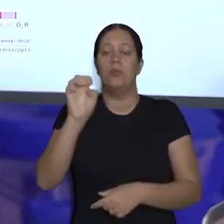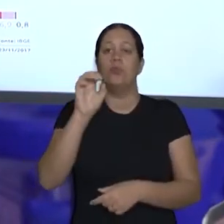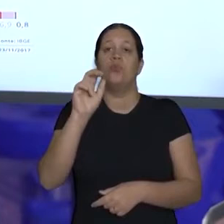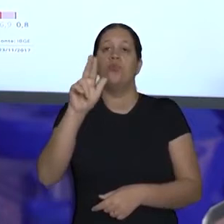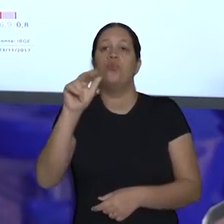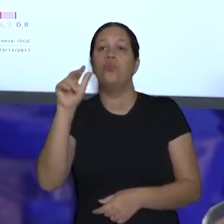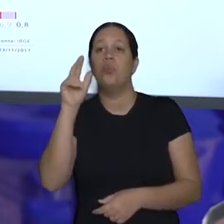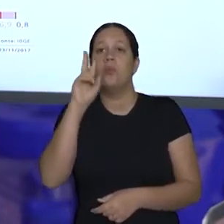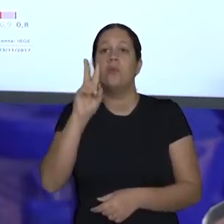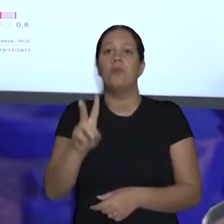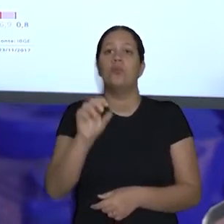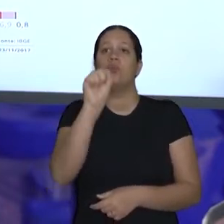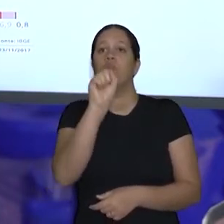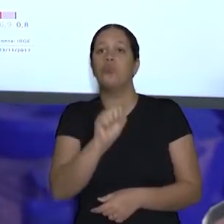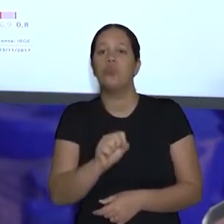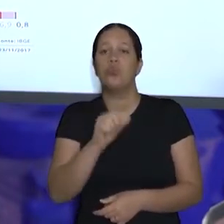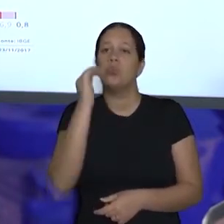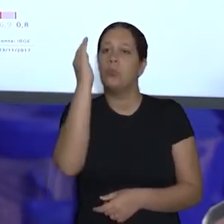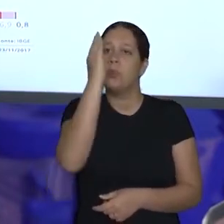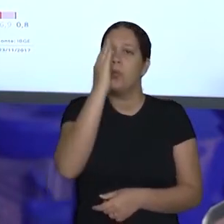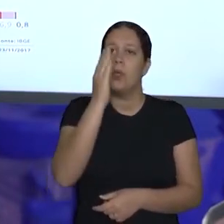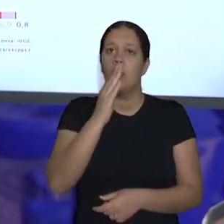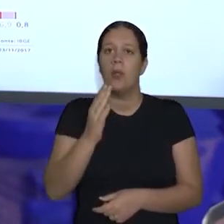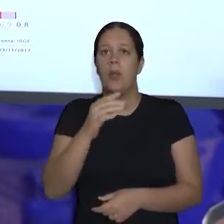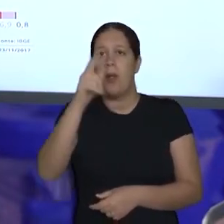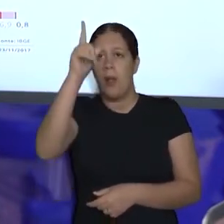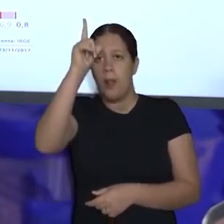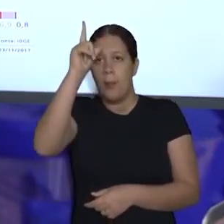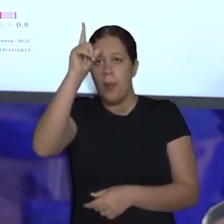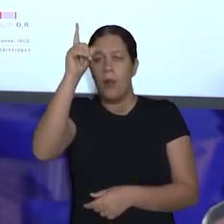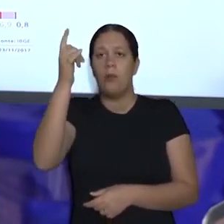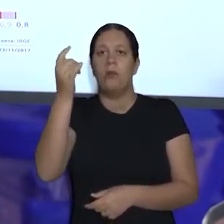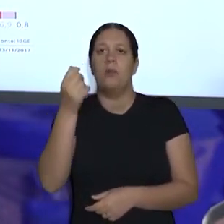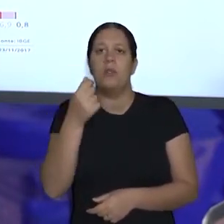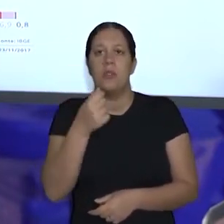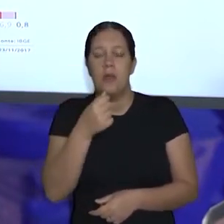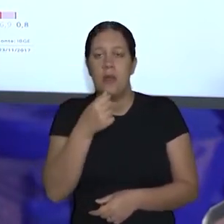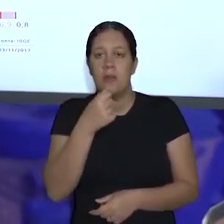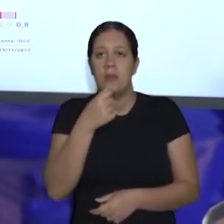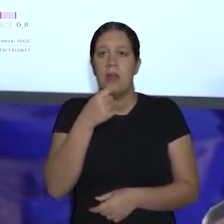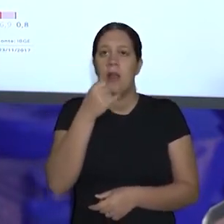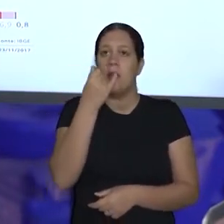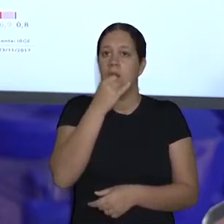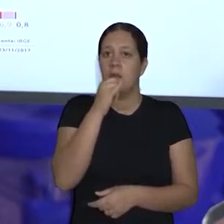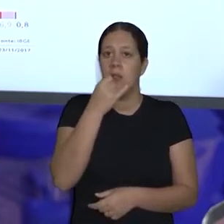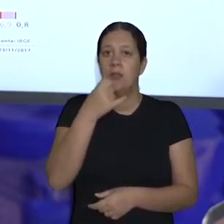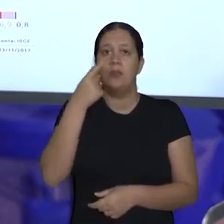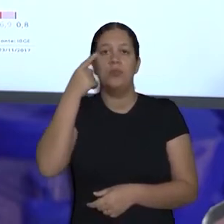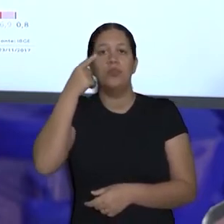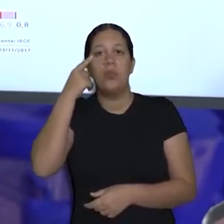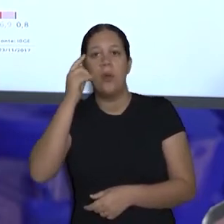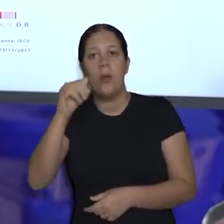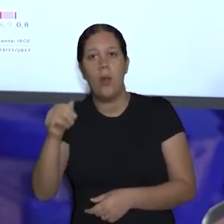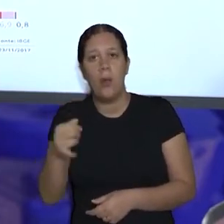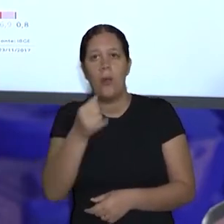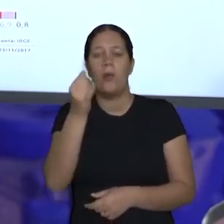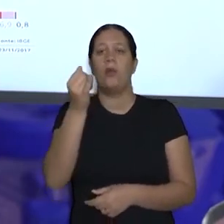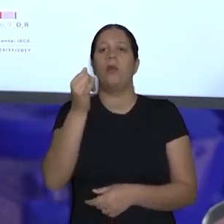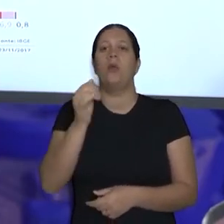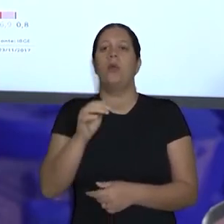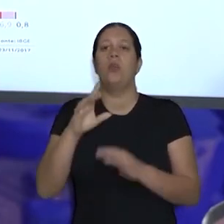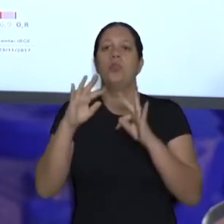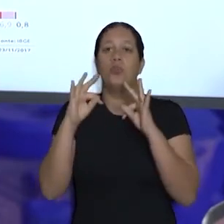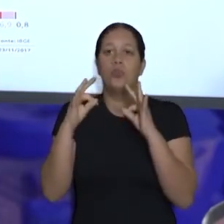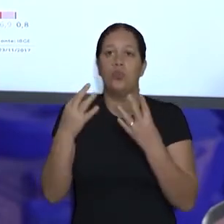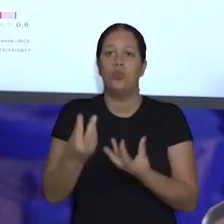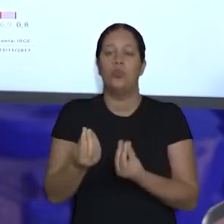viu no sul do Brasil um descendente de alemão, de italiano, né, de japonês? Então, quer dizer,